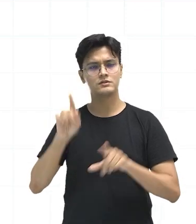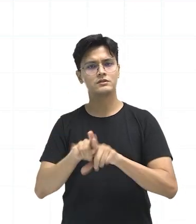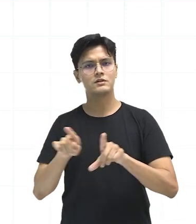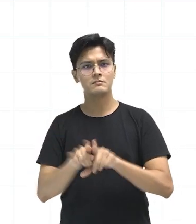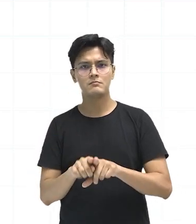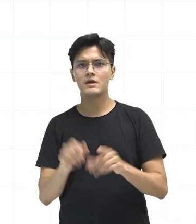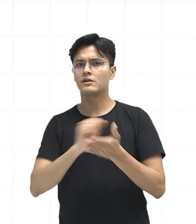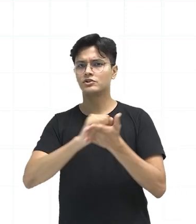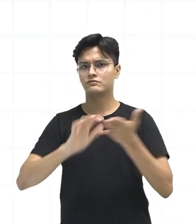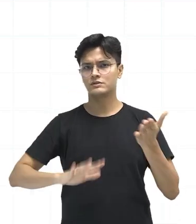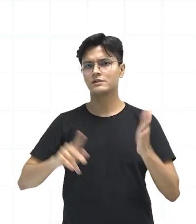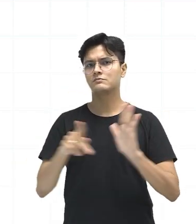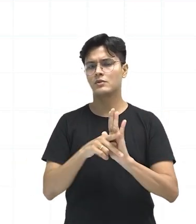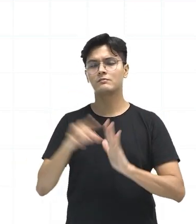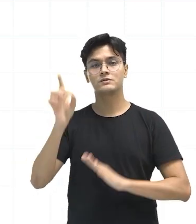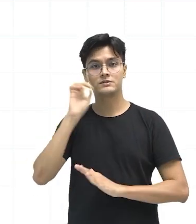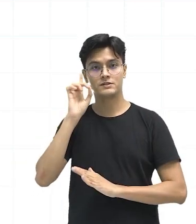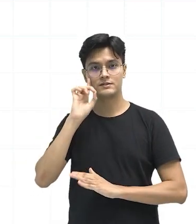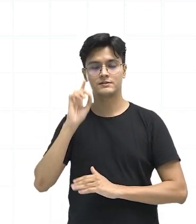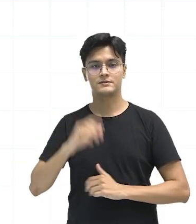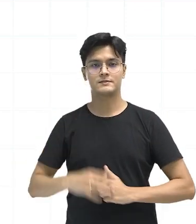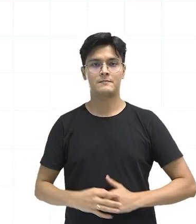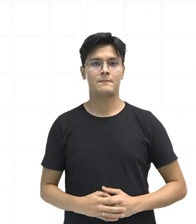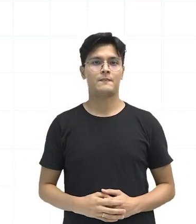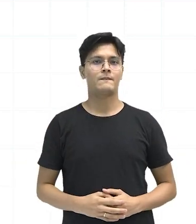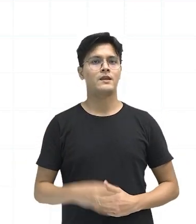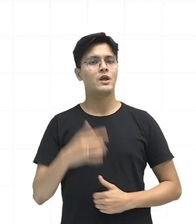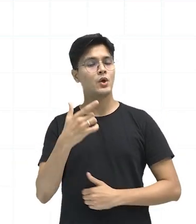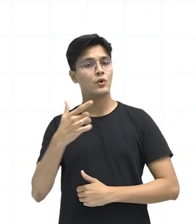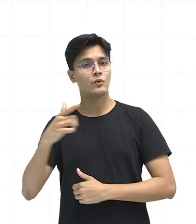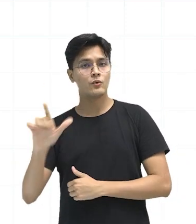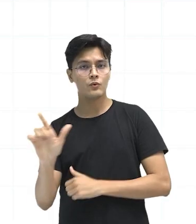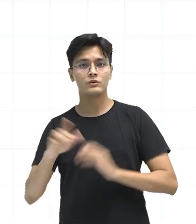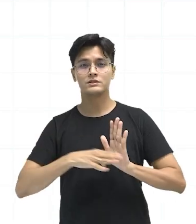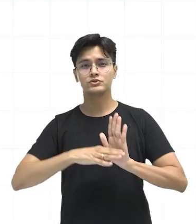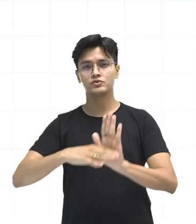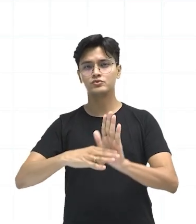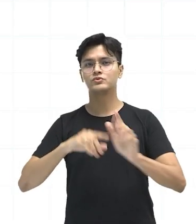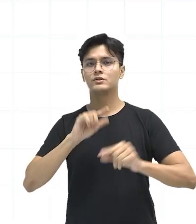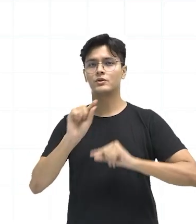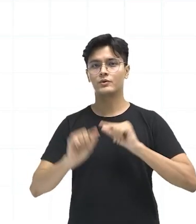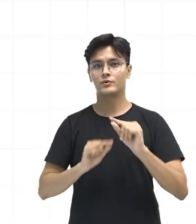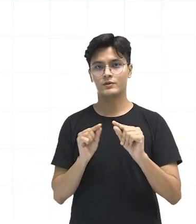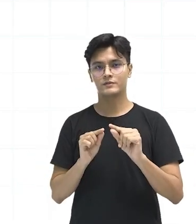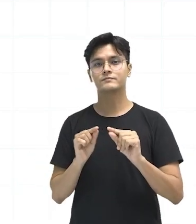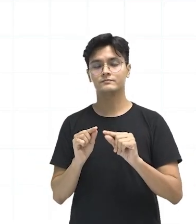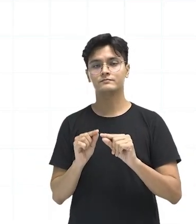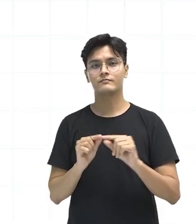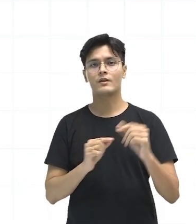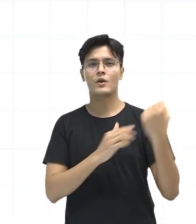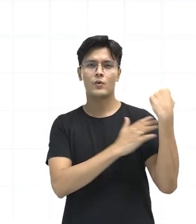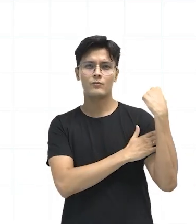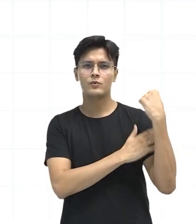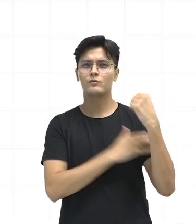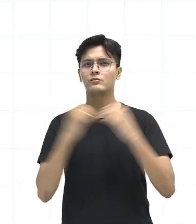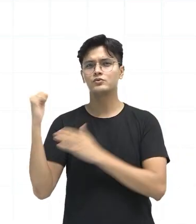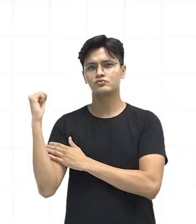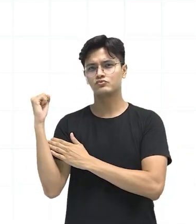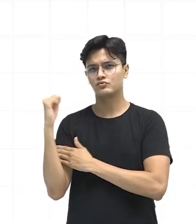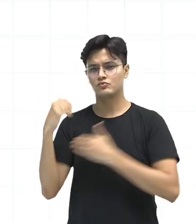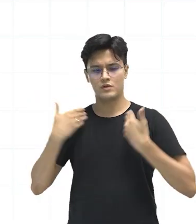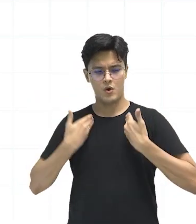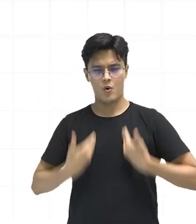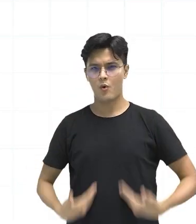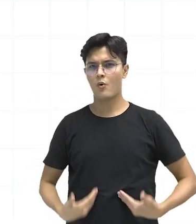nas atividades diárias, tá bom? Outro grande benefício é o fortalecimento da musculatura de todo